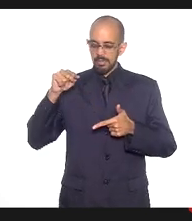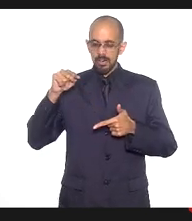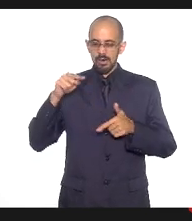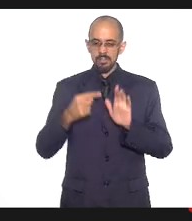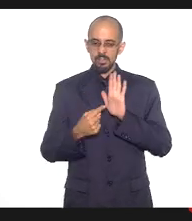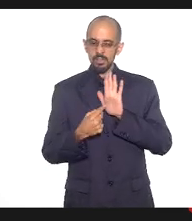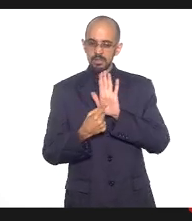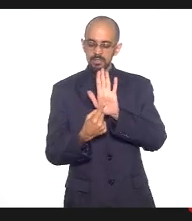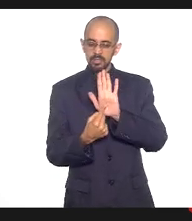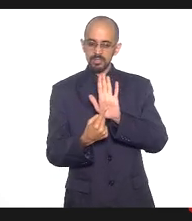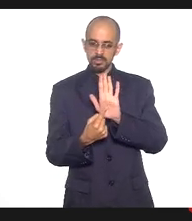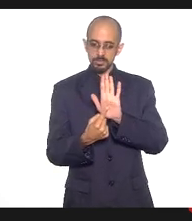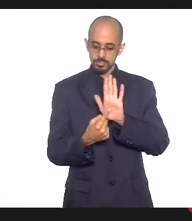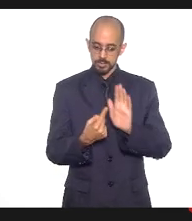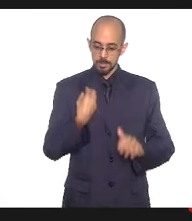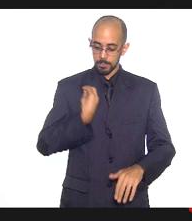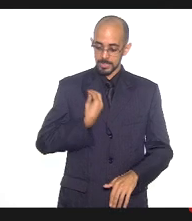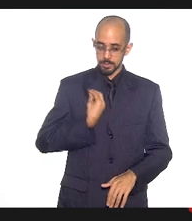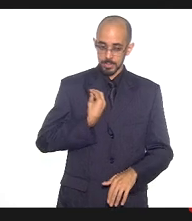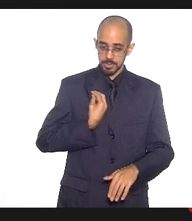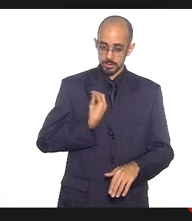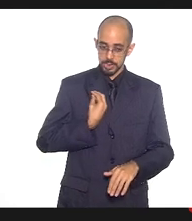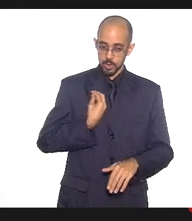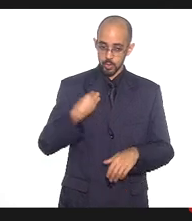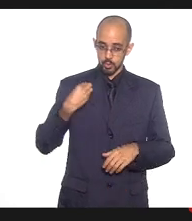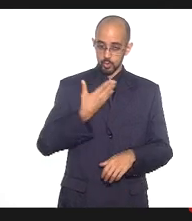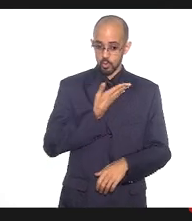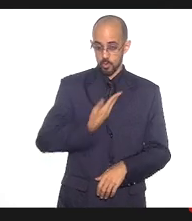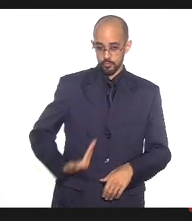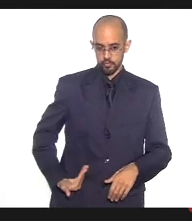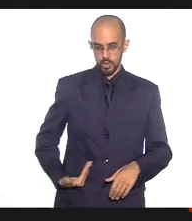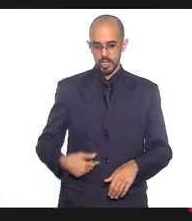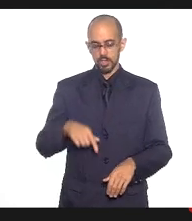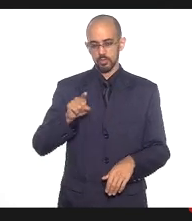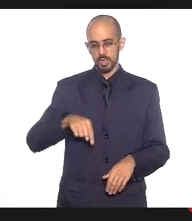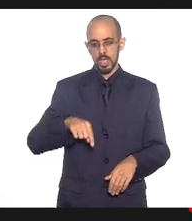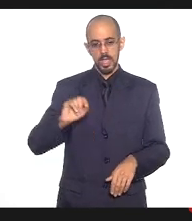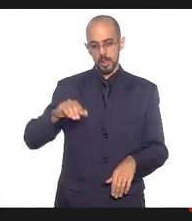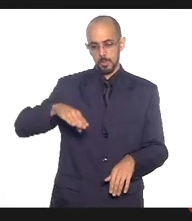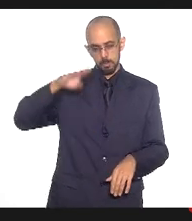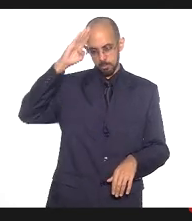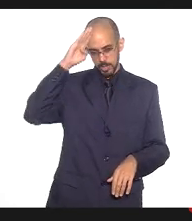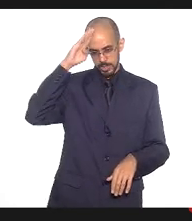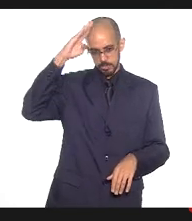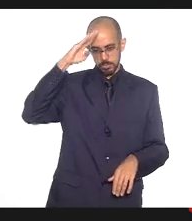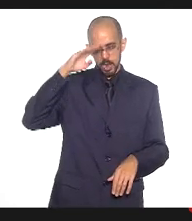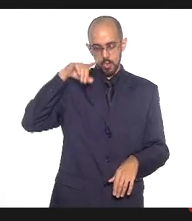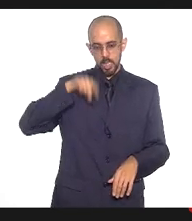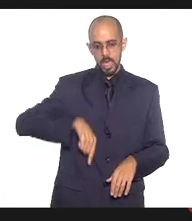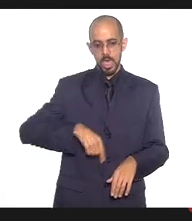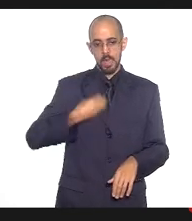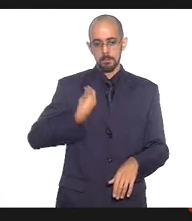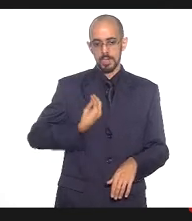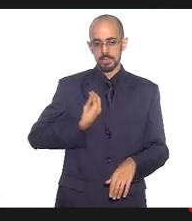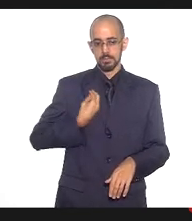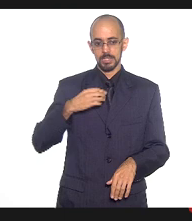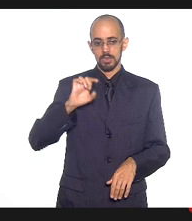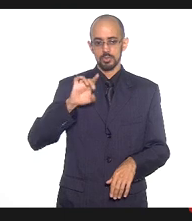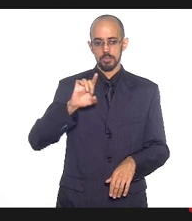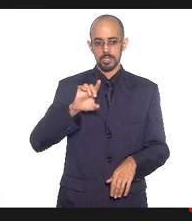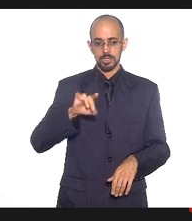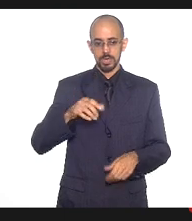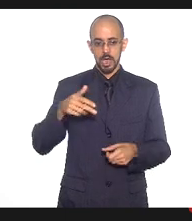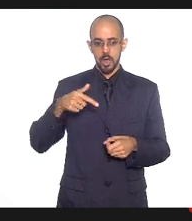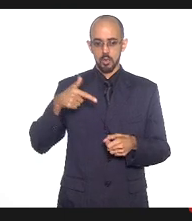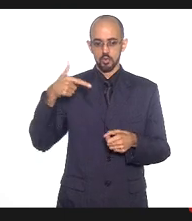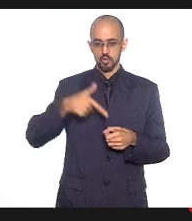do montante de participação governamental aqui compostas, né, majoritariamente pela participação especial pelos royalties, tá